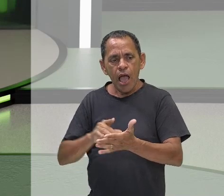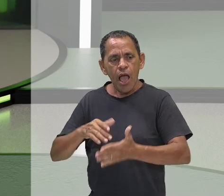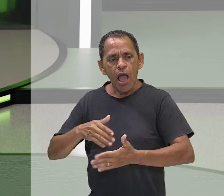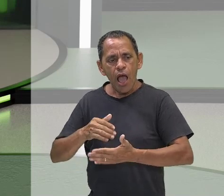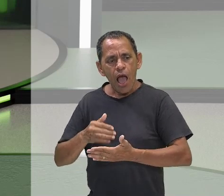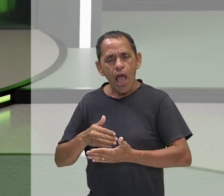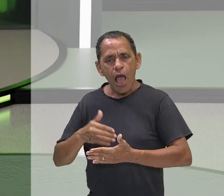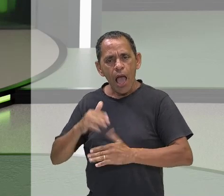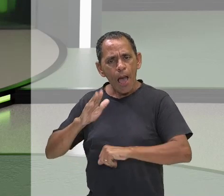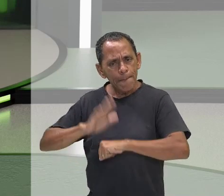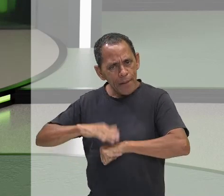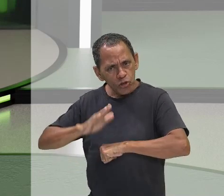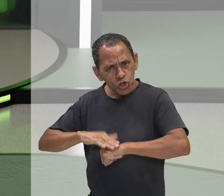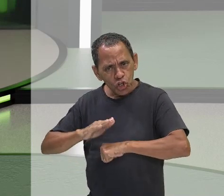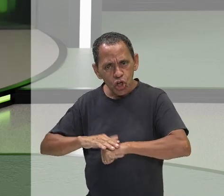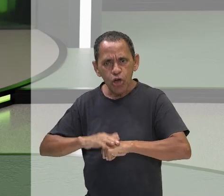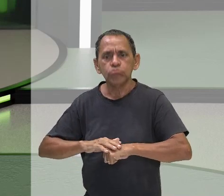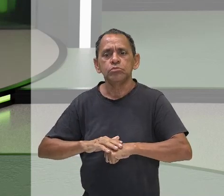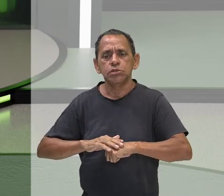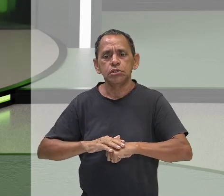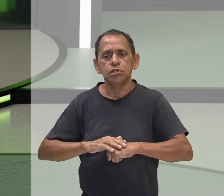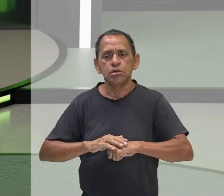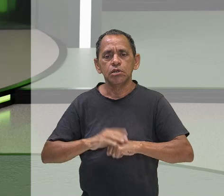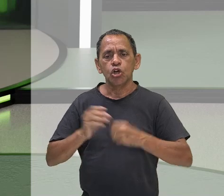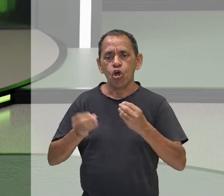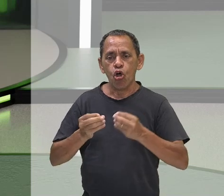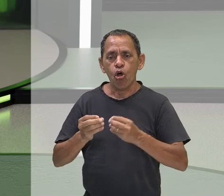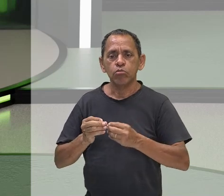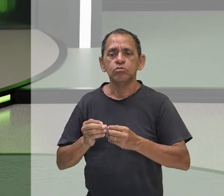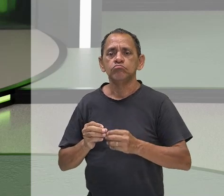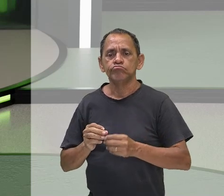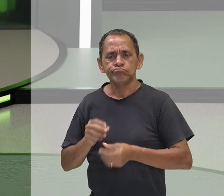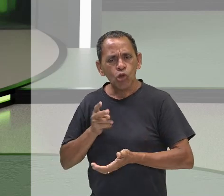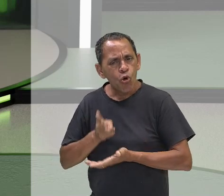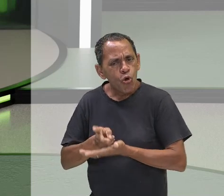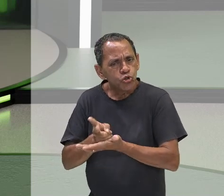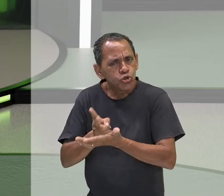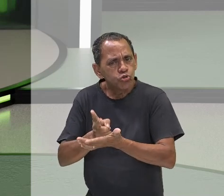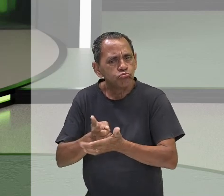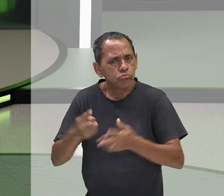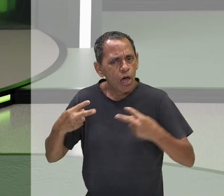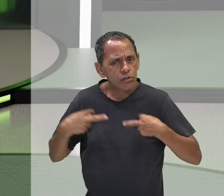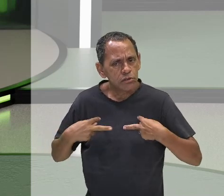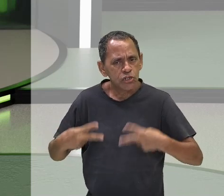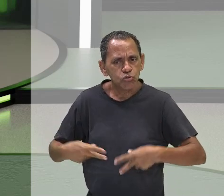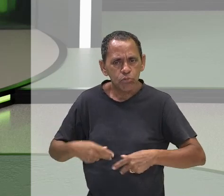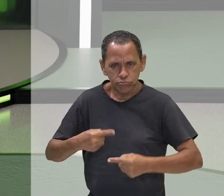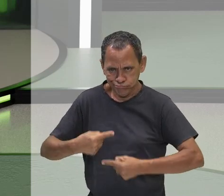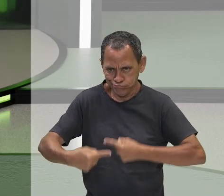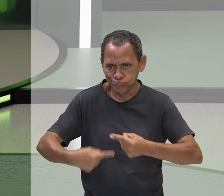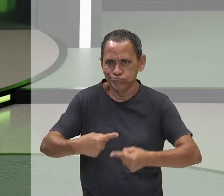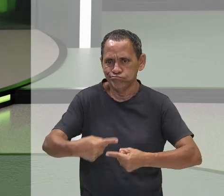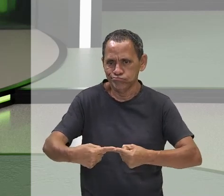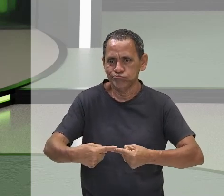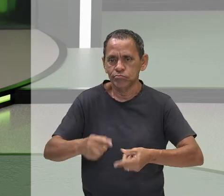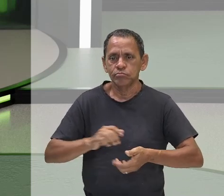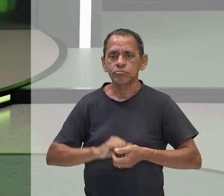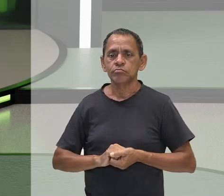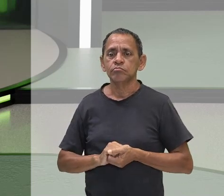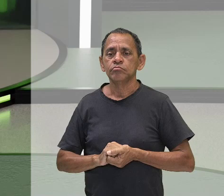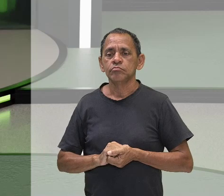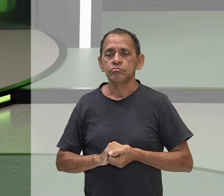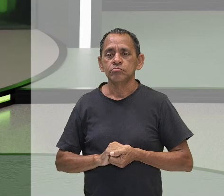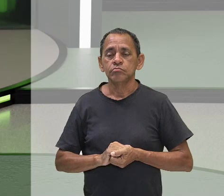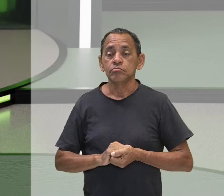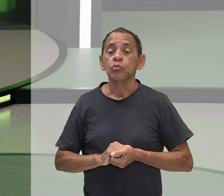questão cultural, uma questão social, uma questão pessoal. A escolha é sua. Mas, biologicamente, o nosso corpo,